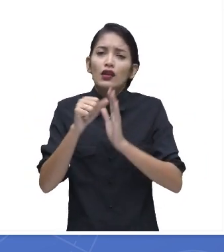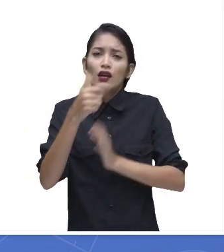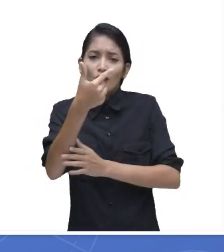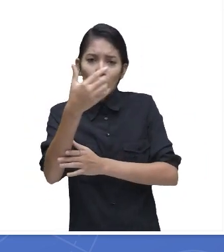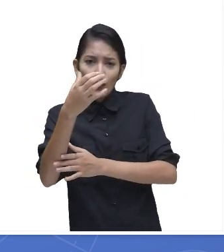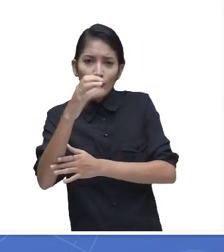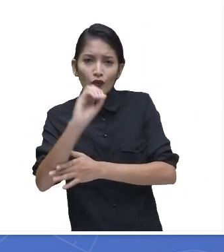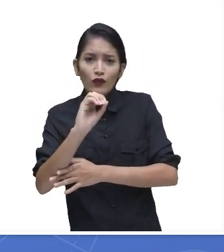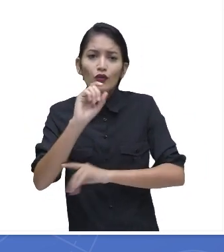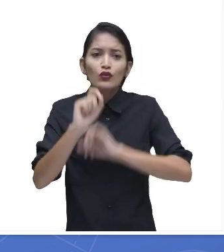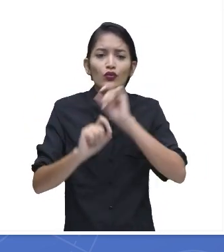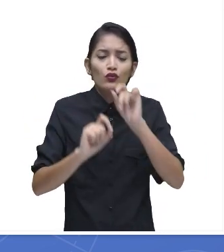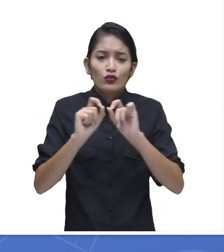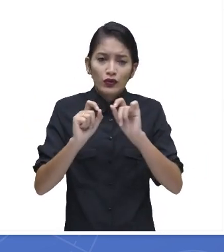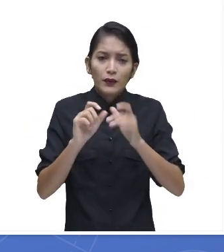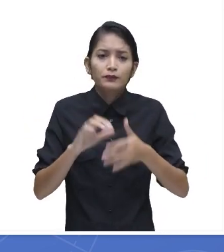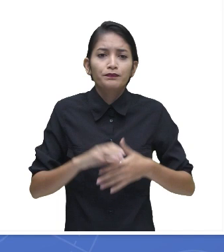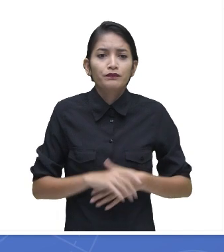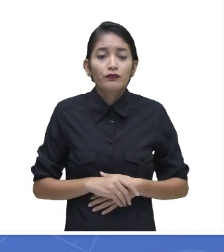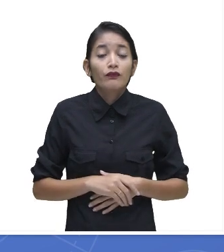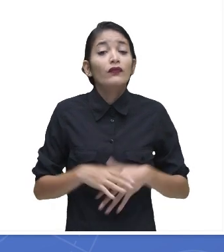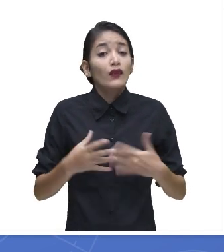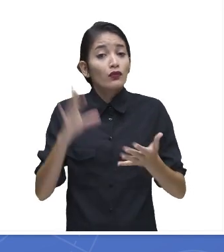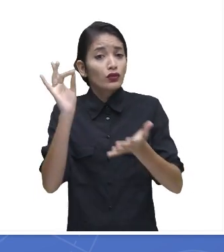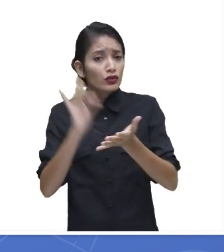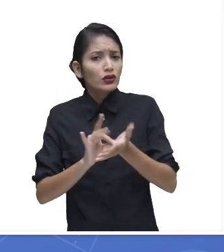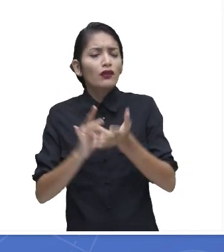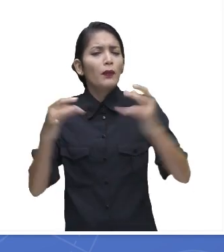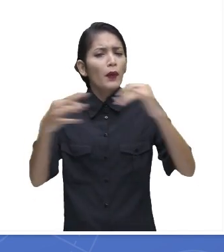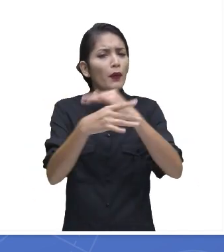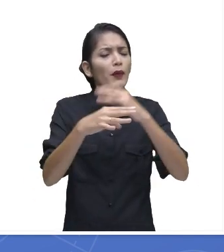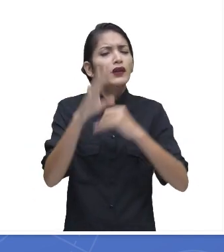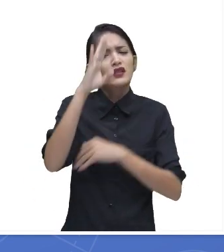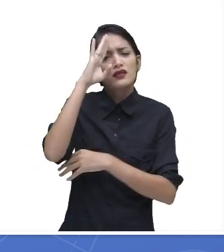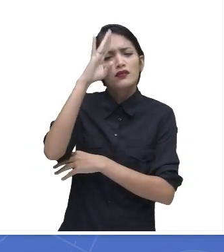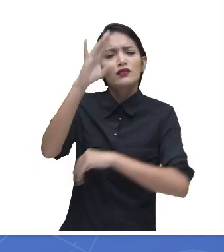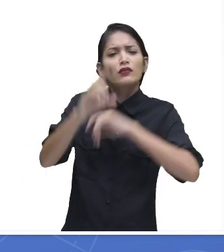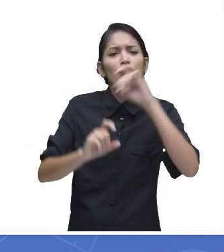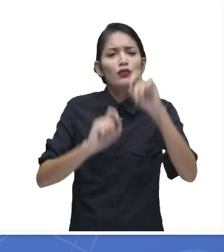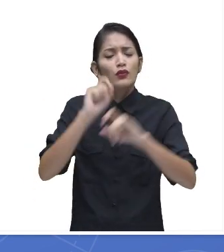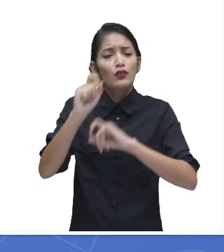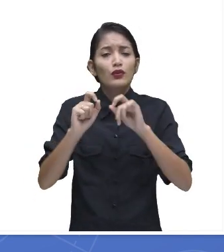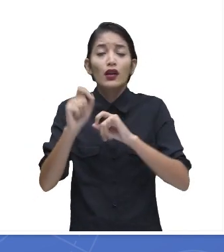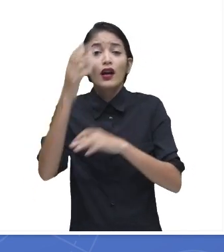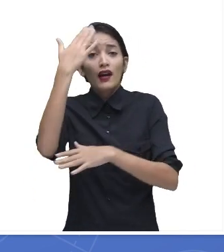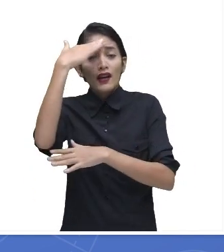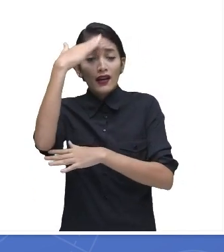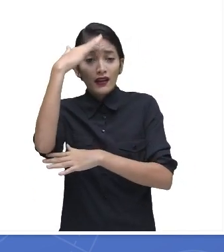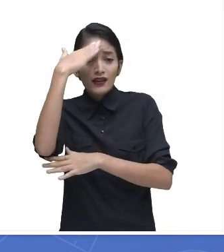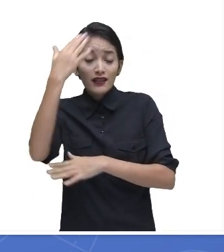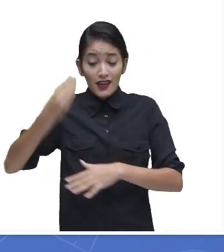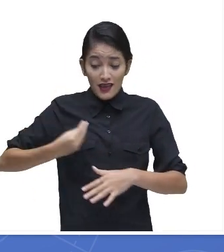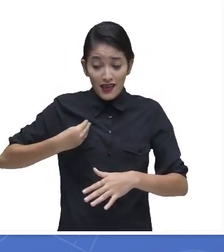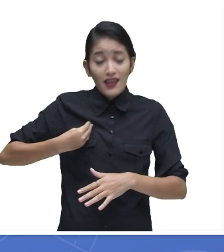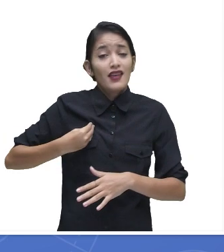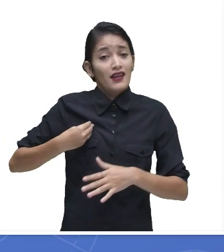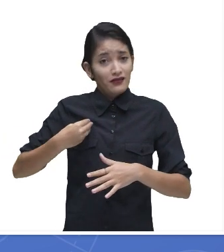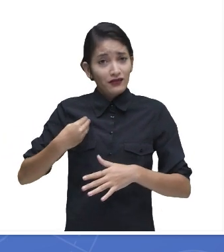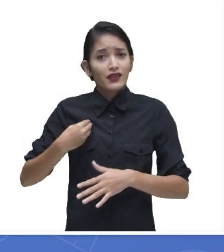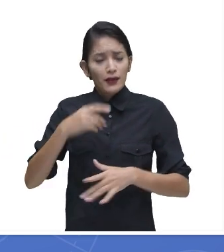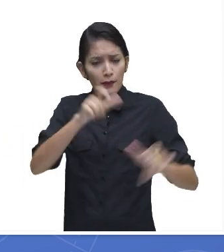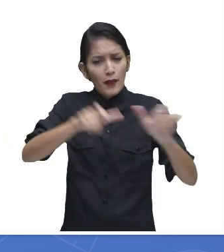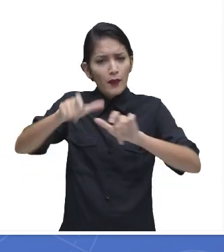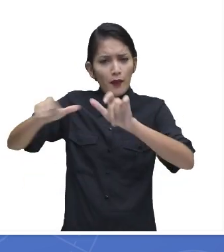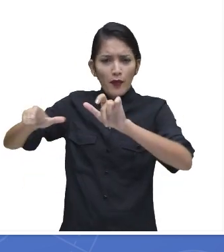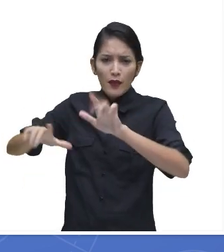marcada pela metropolização. De fato, as metrópoles são fundamentais para se entender a vida urbana contemporânea.